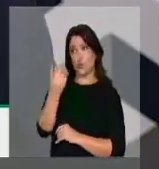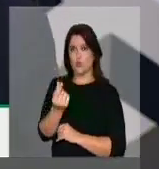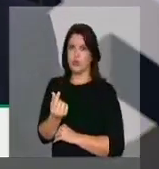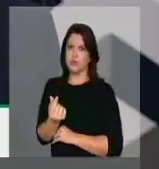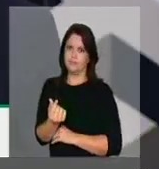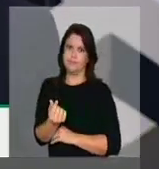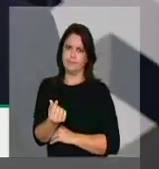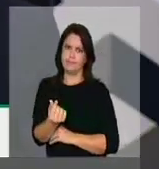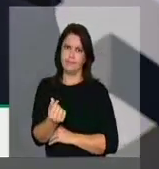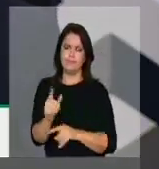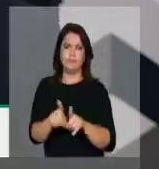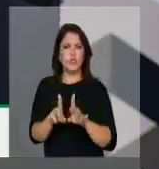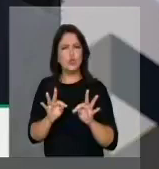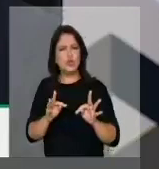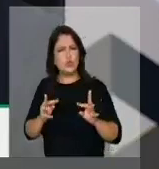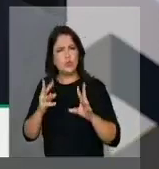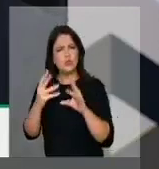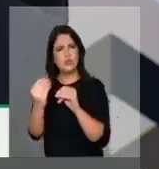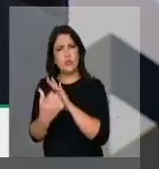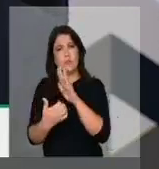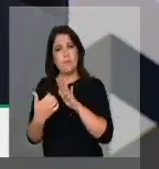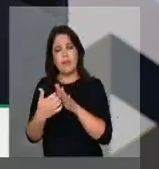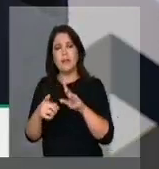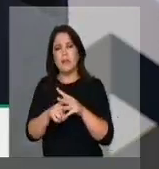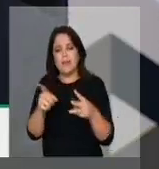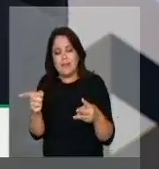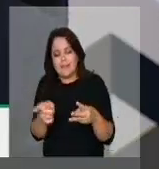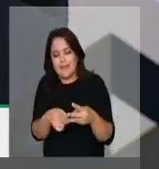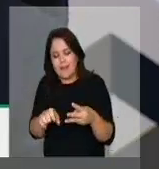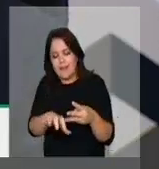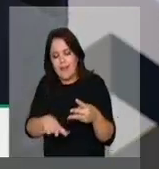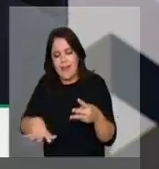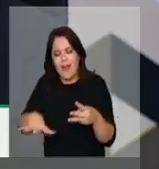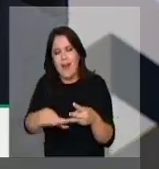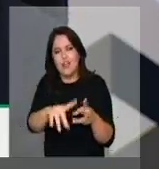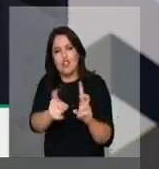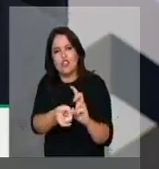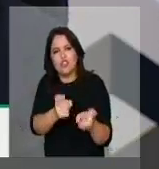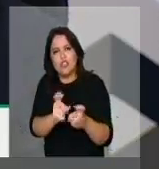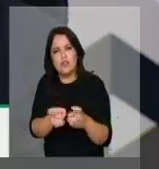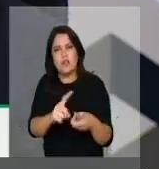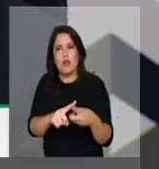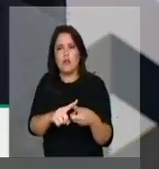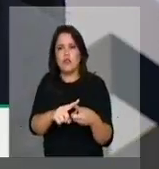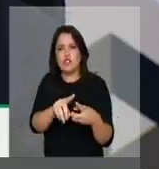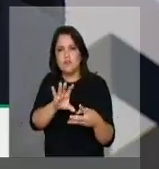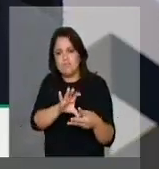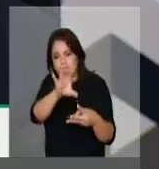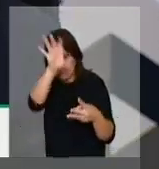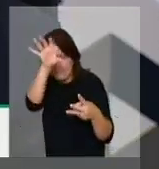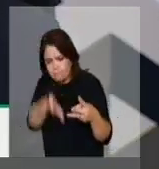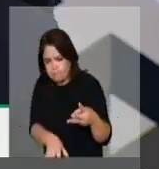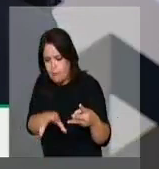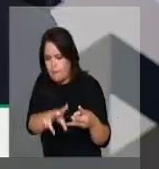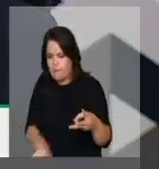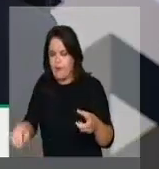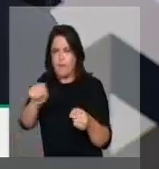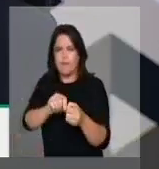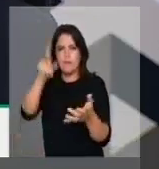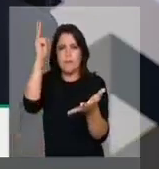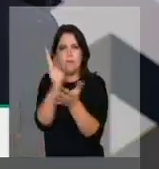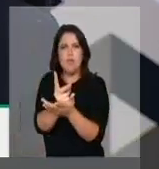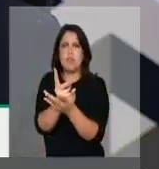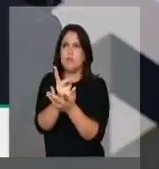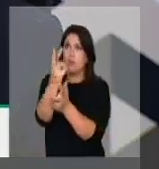dinheiro. E toda empresa possui uma área de management, ou seja, de gestão, de aplicação concreta